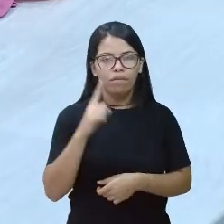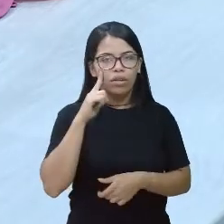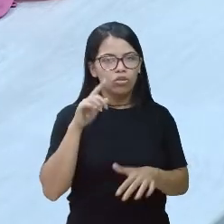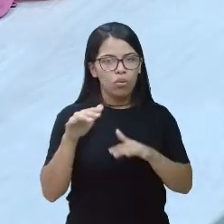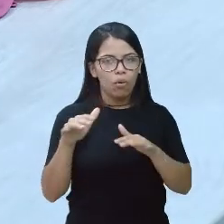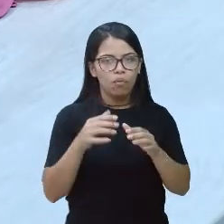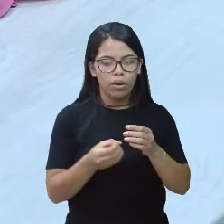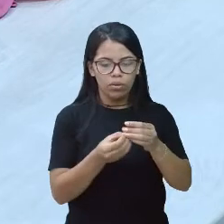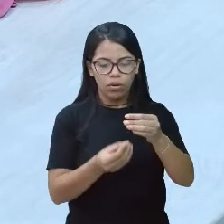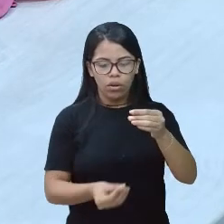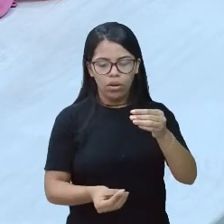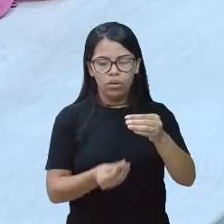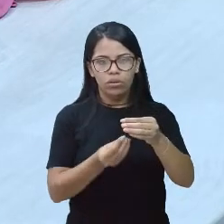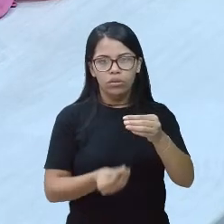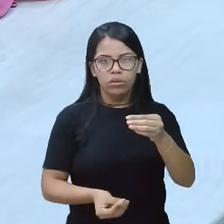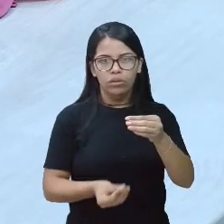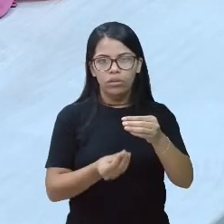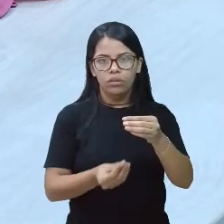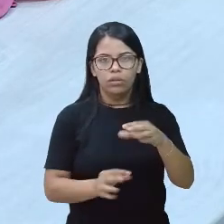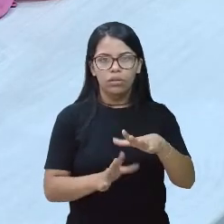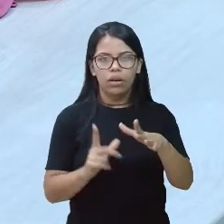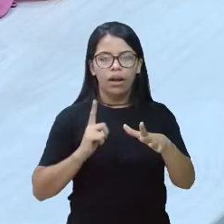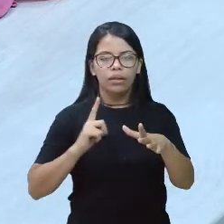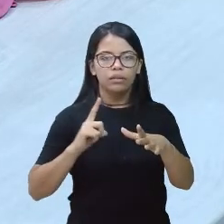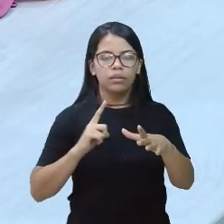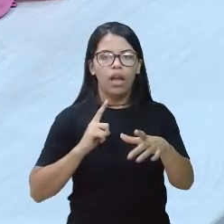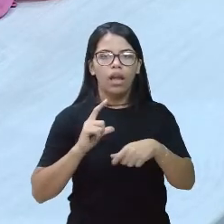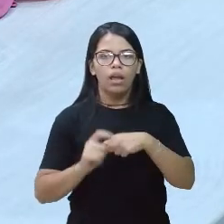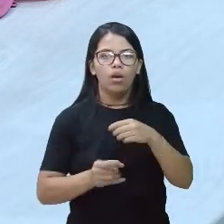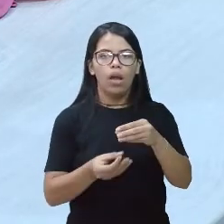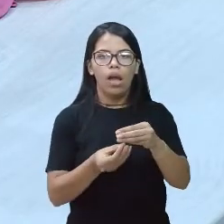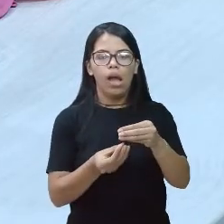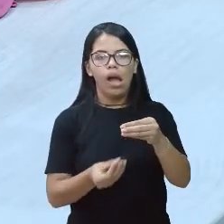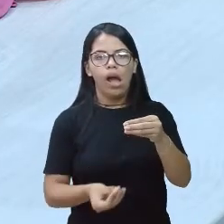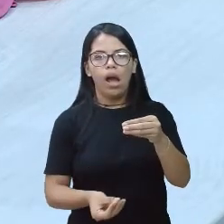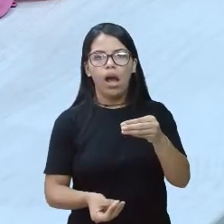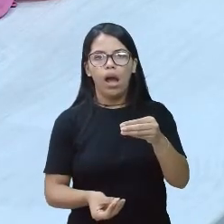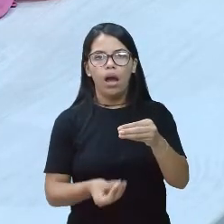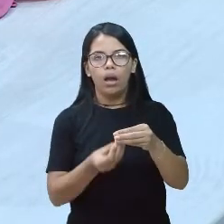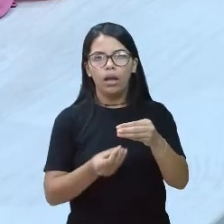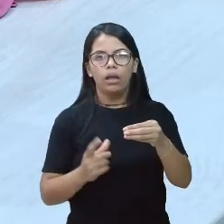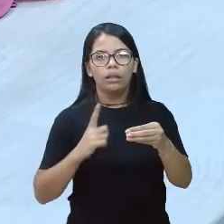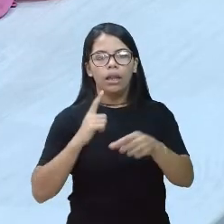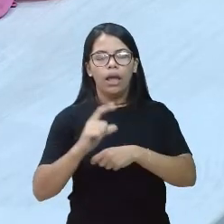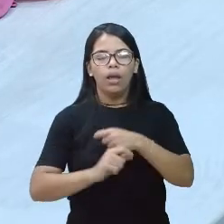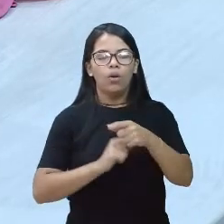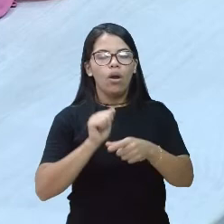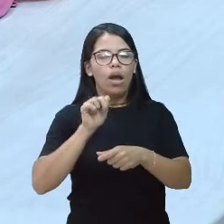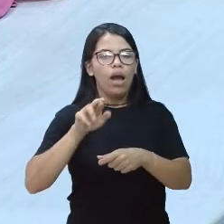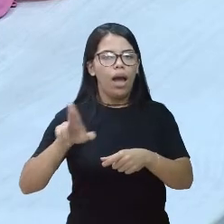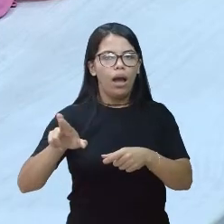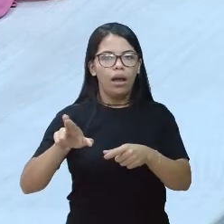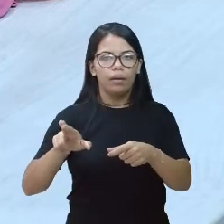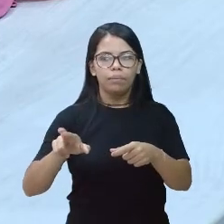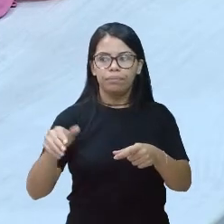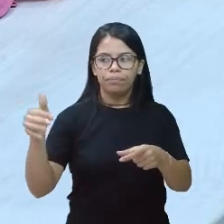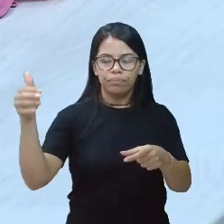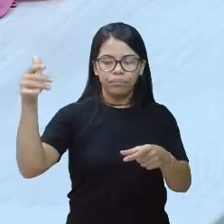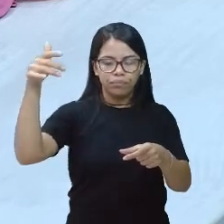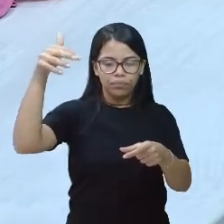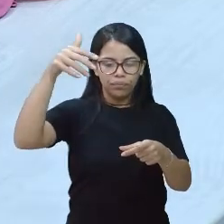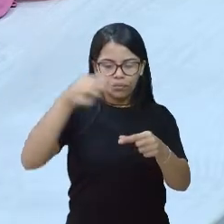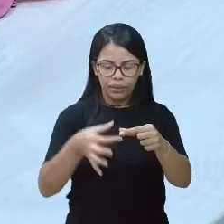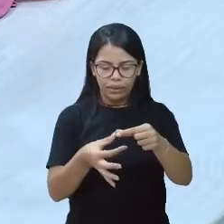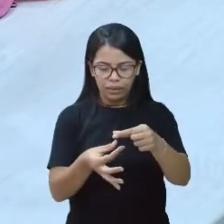movimento? Então, o ar que está entrando nos pulmões, que são as nossas bolinhas aqui, está